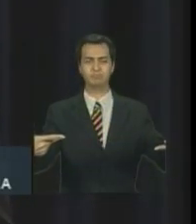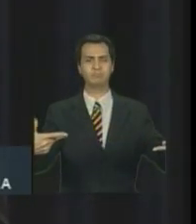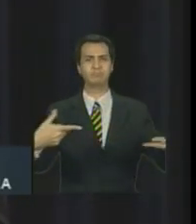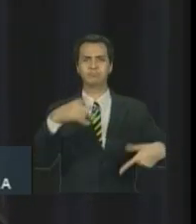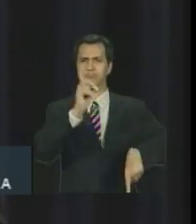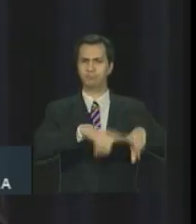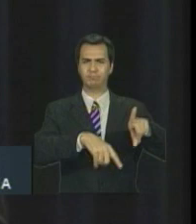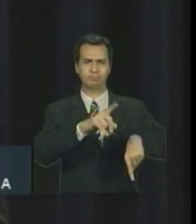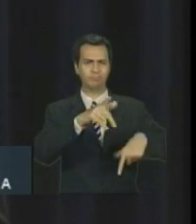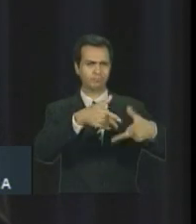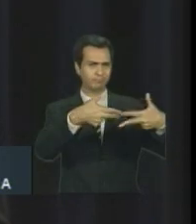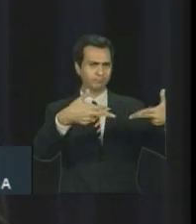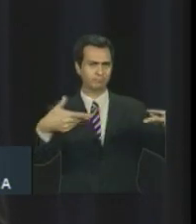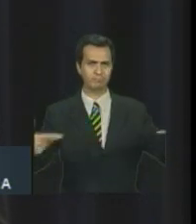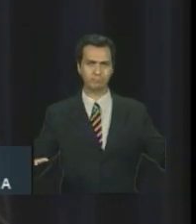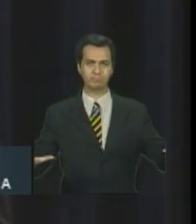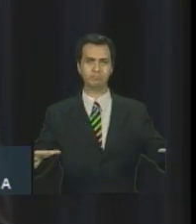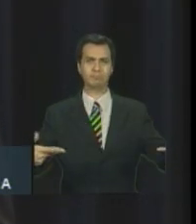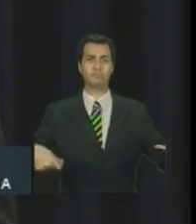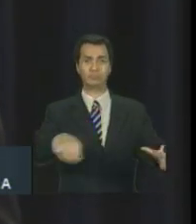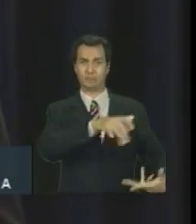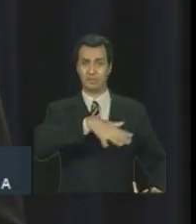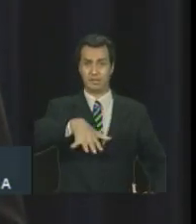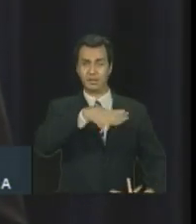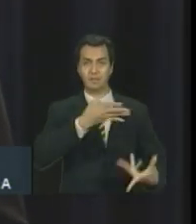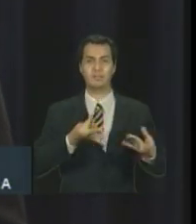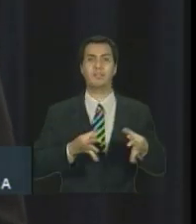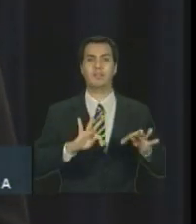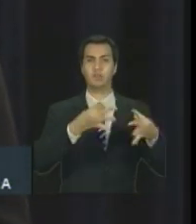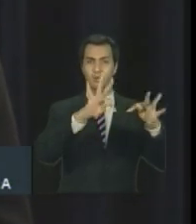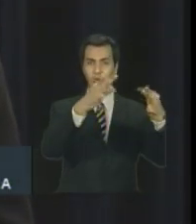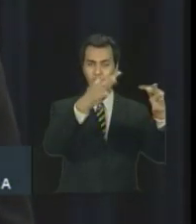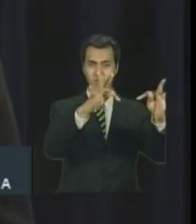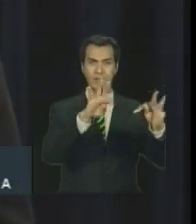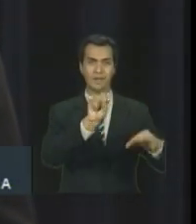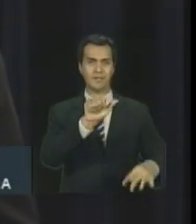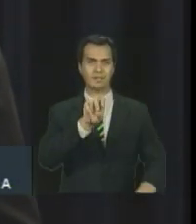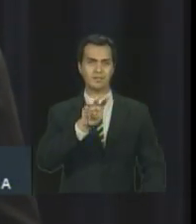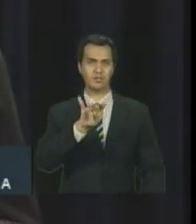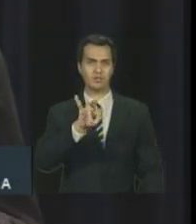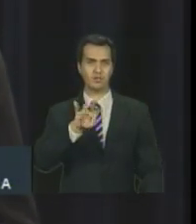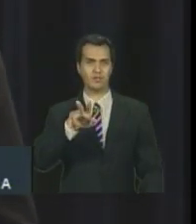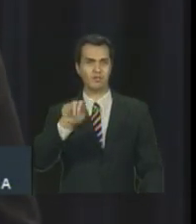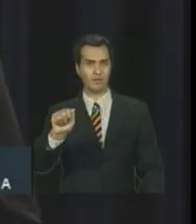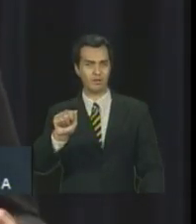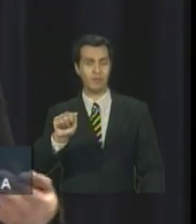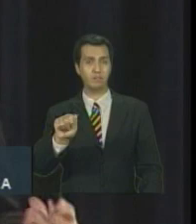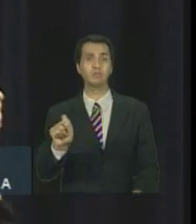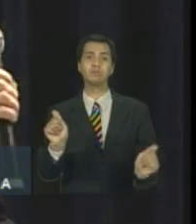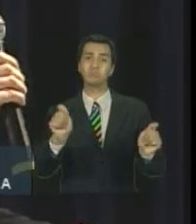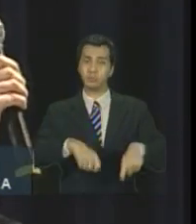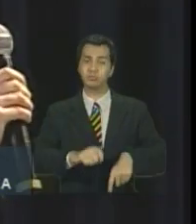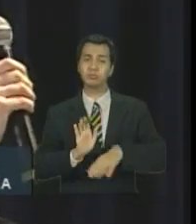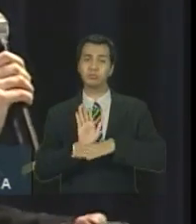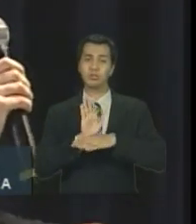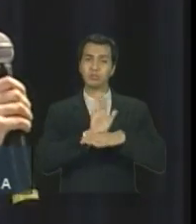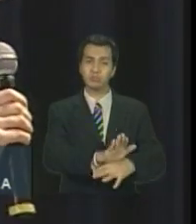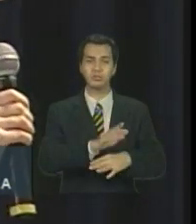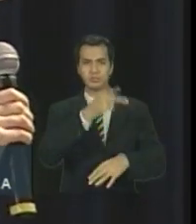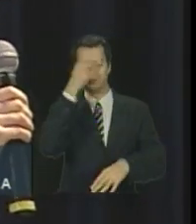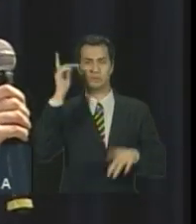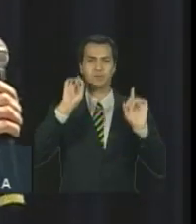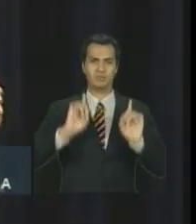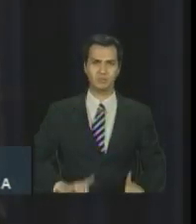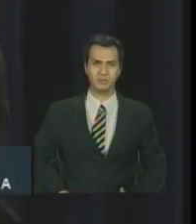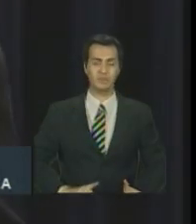produtos na área da tecnologia assistiva que qualifiquem e melhorem a vida das